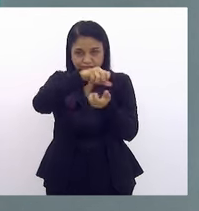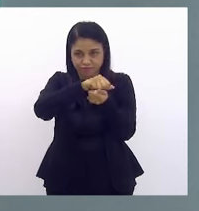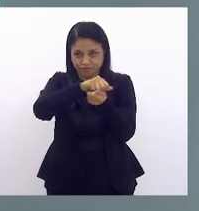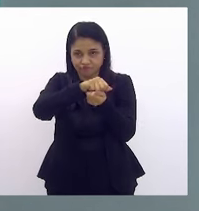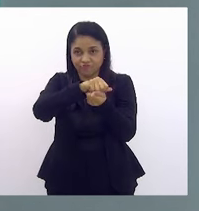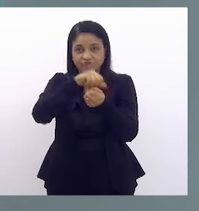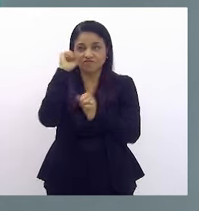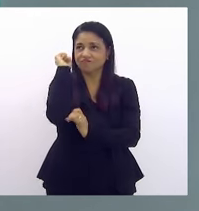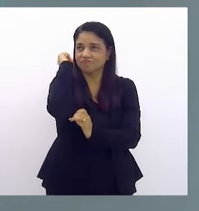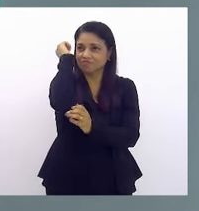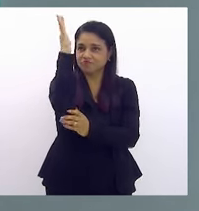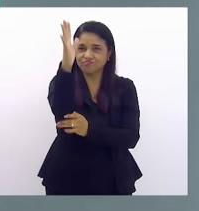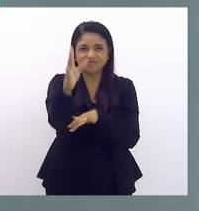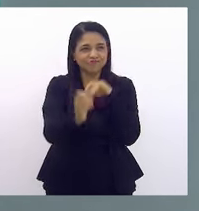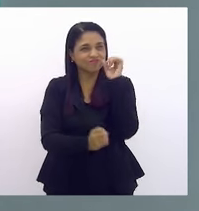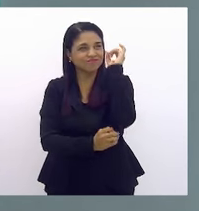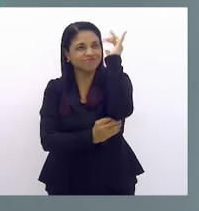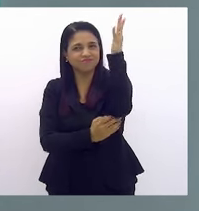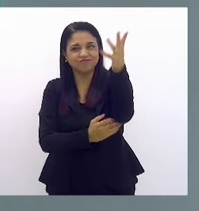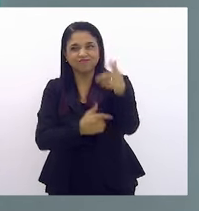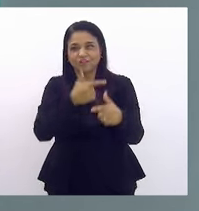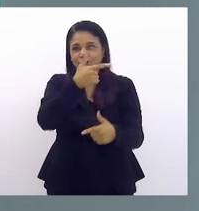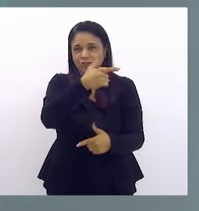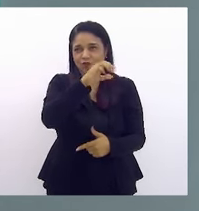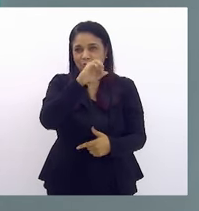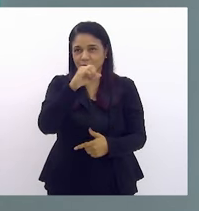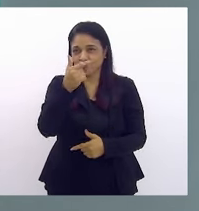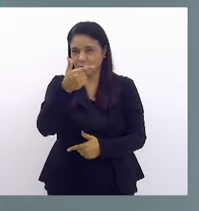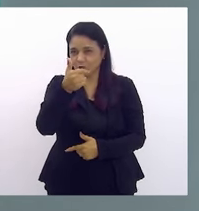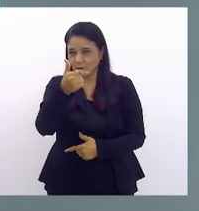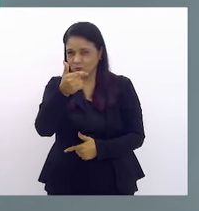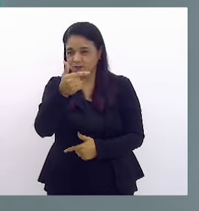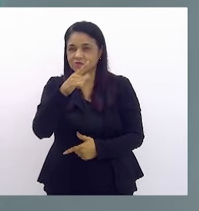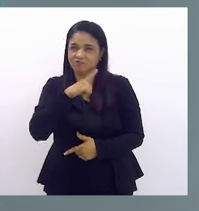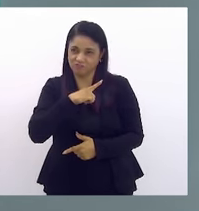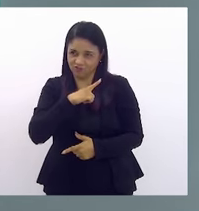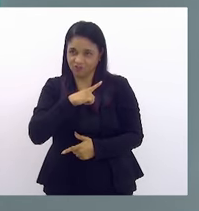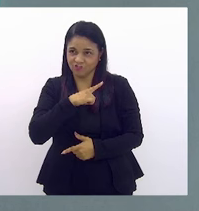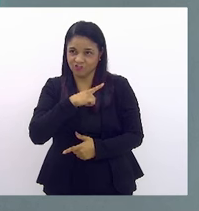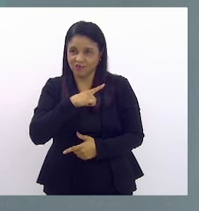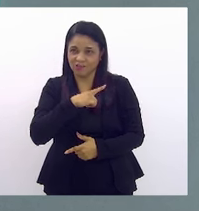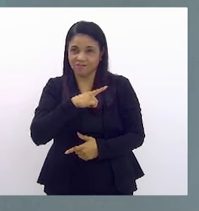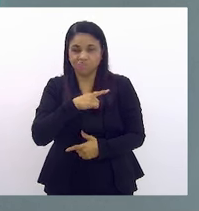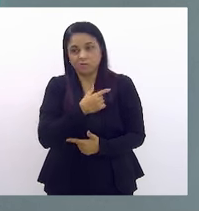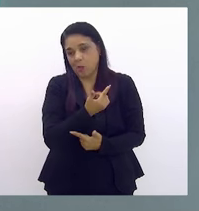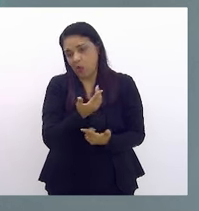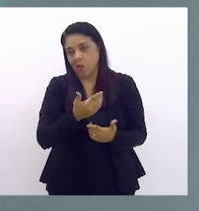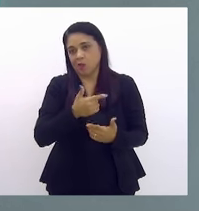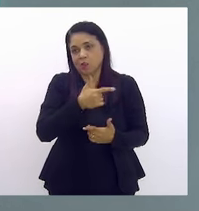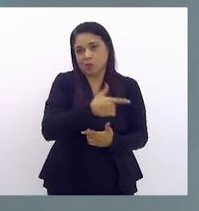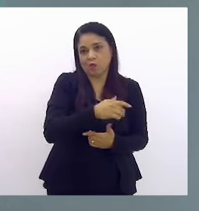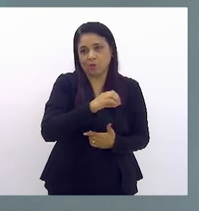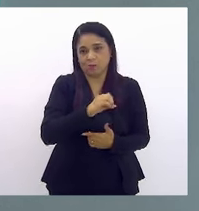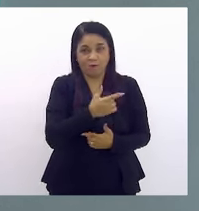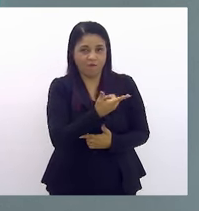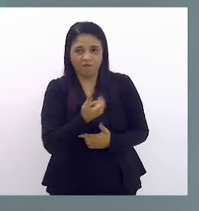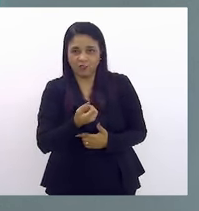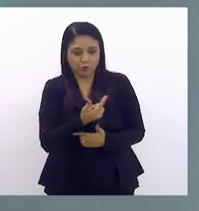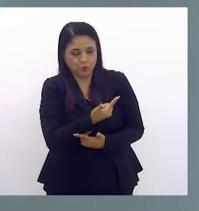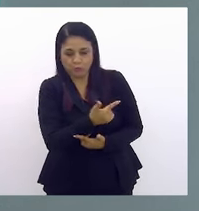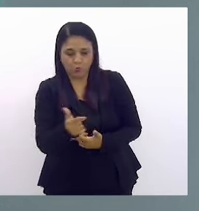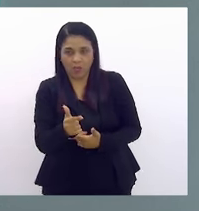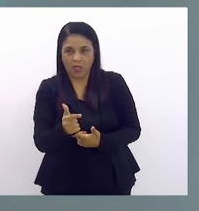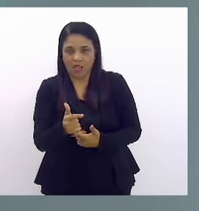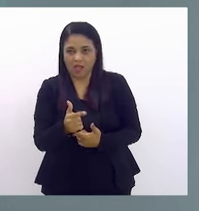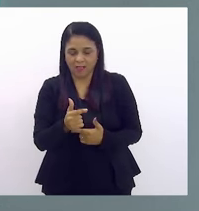típica de faixa marginal, e não tem mais. Agora, elas ficam